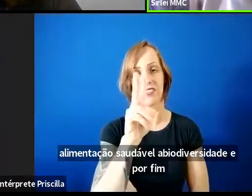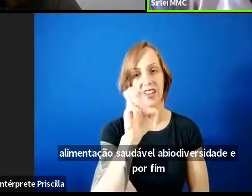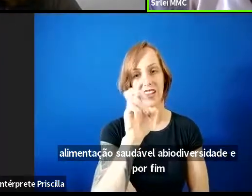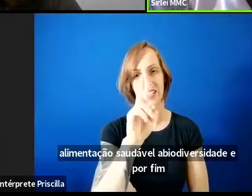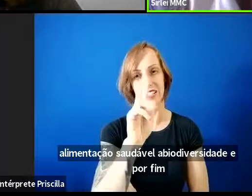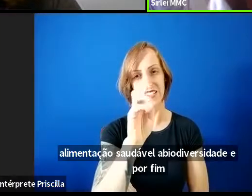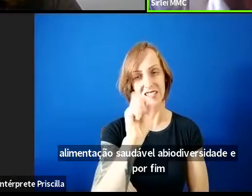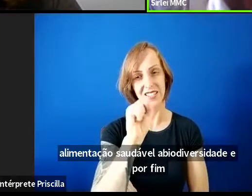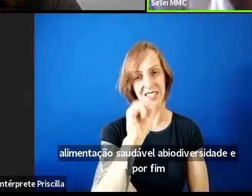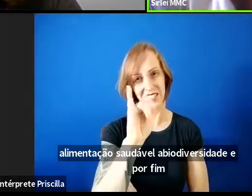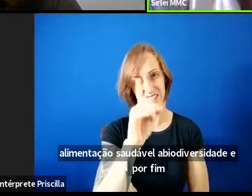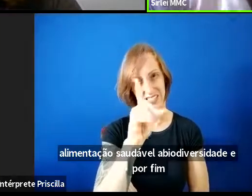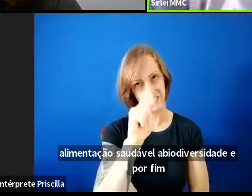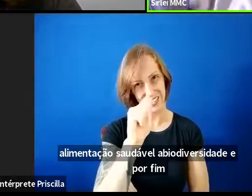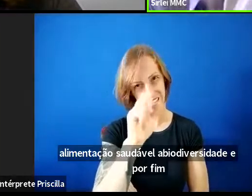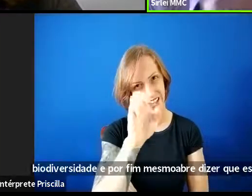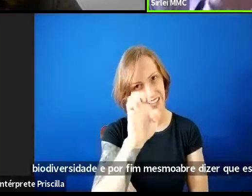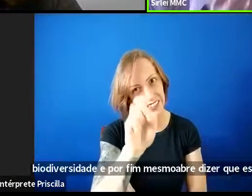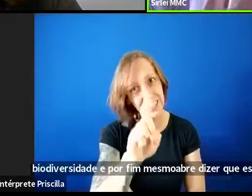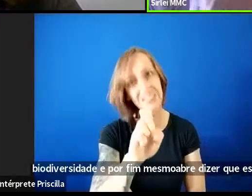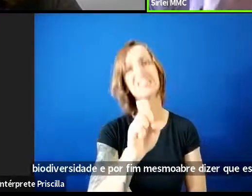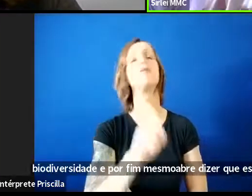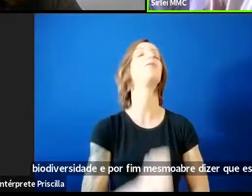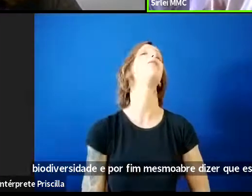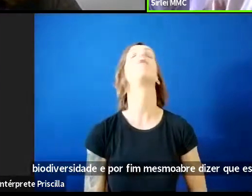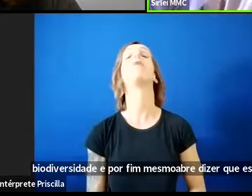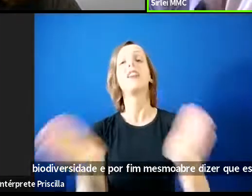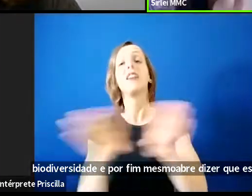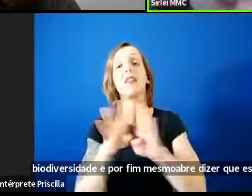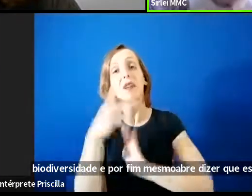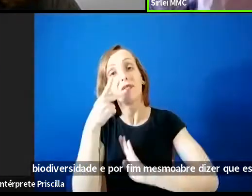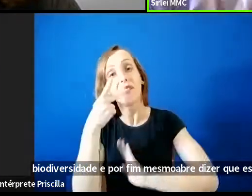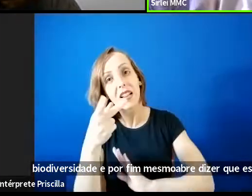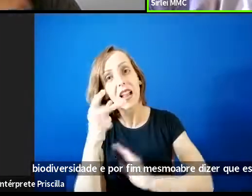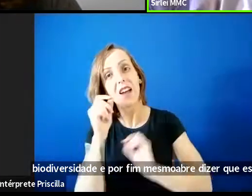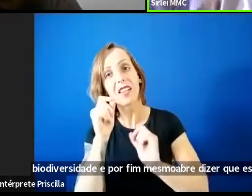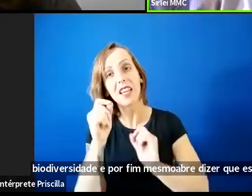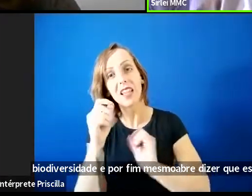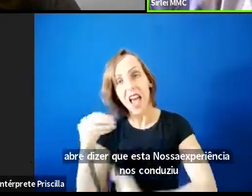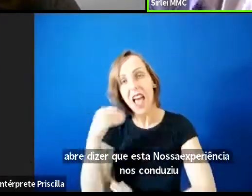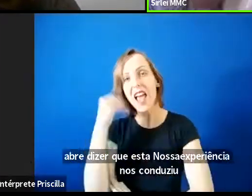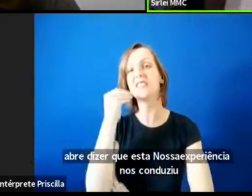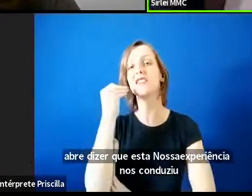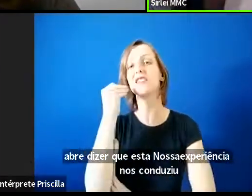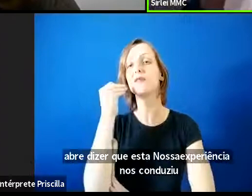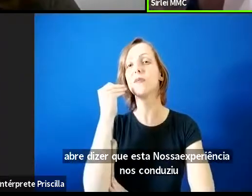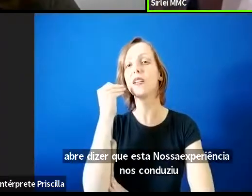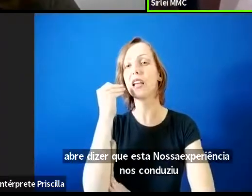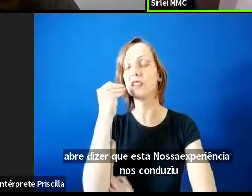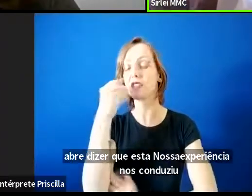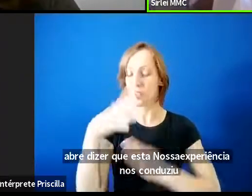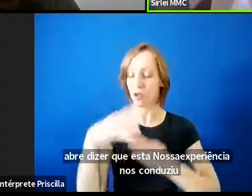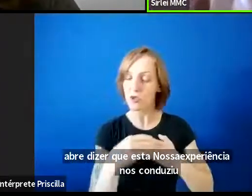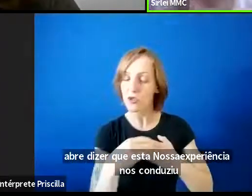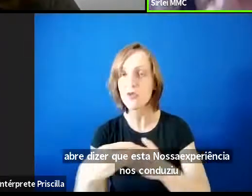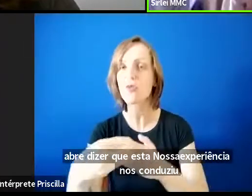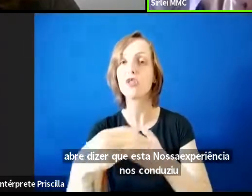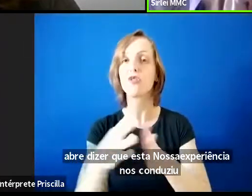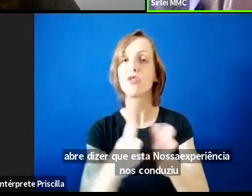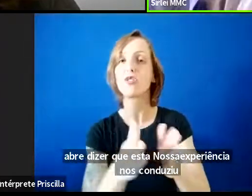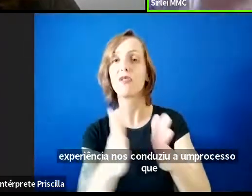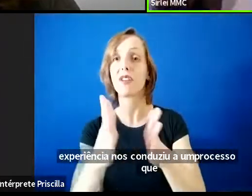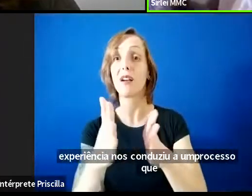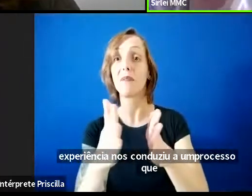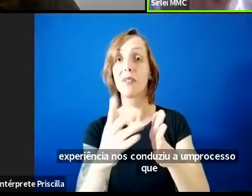esta nossa experiência nos conduziu num processo que chegamos na